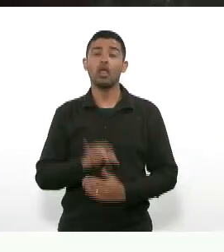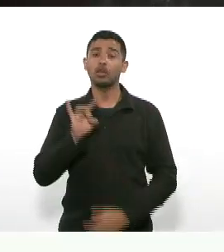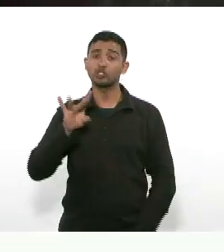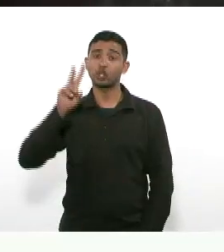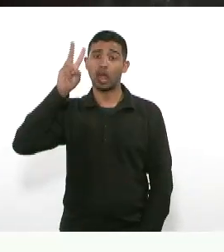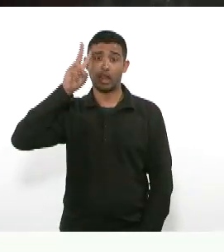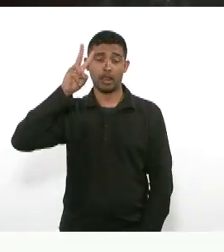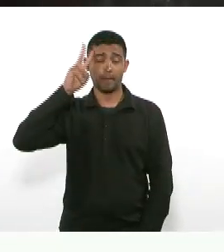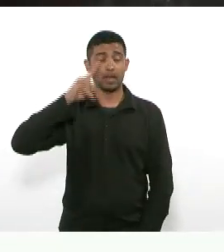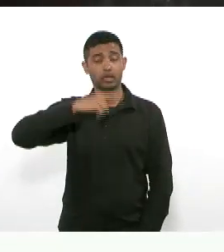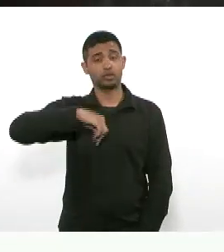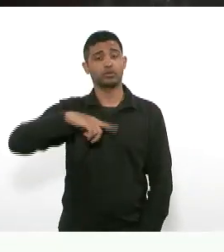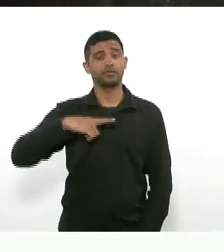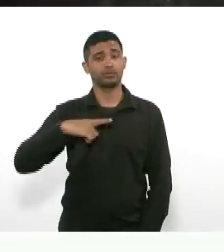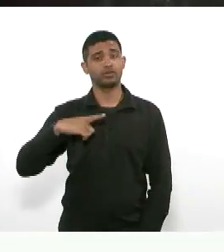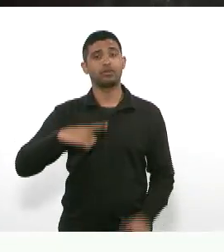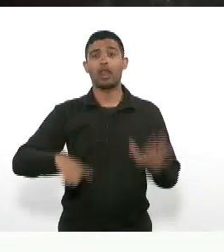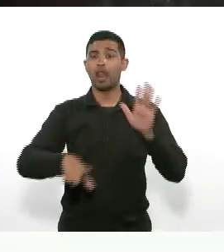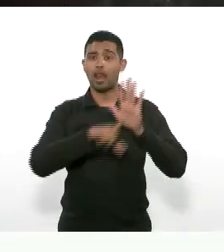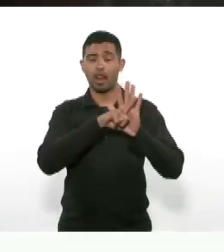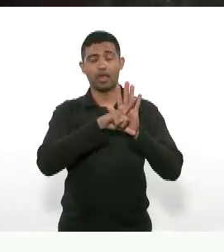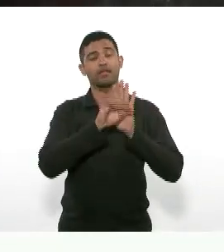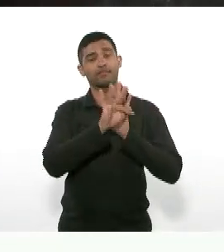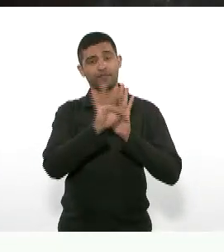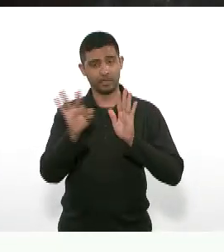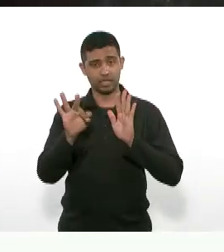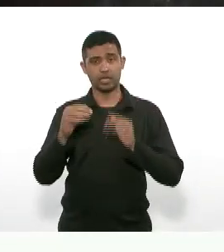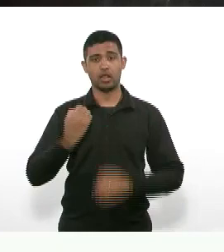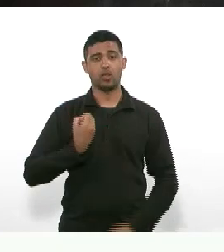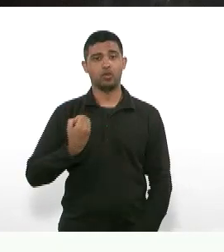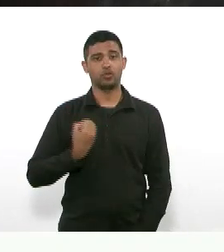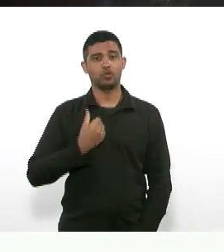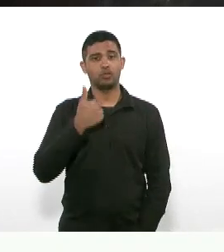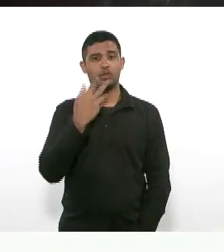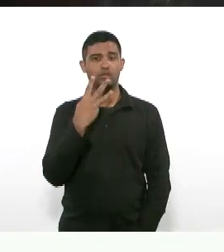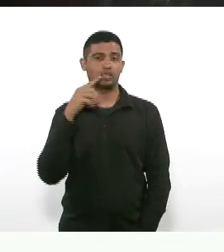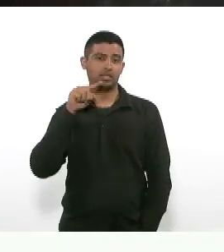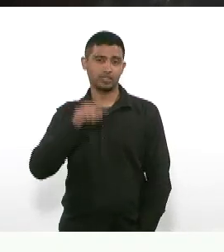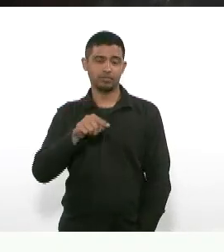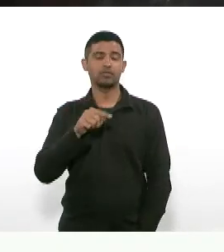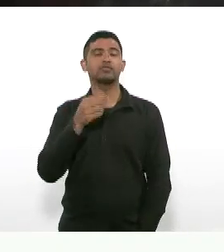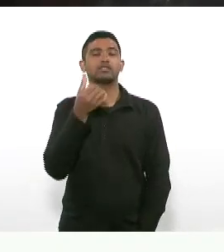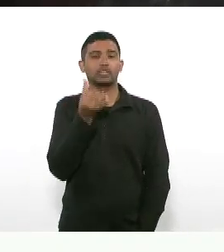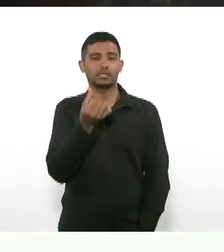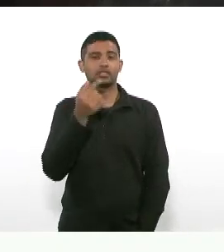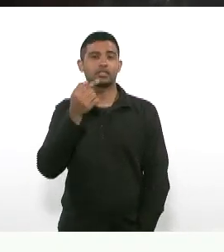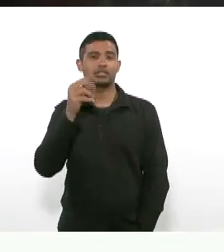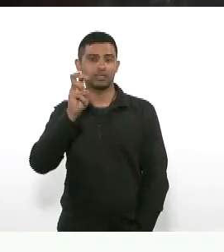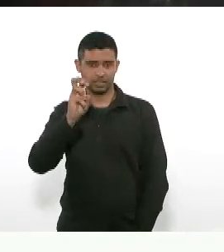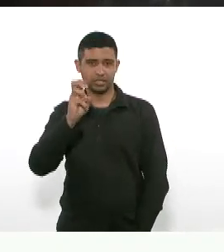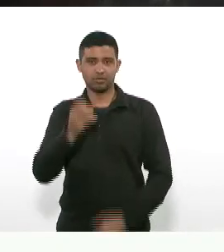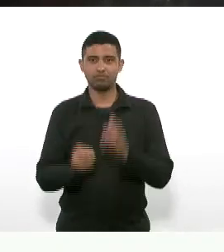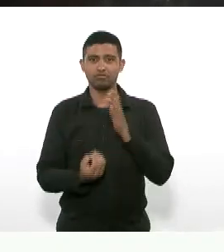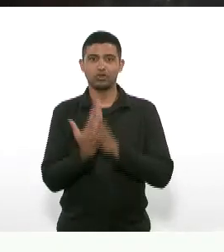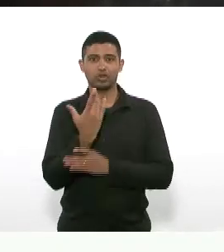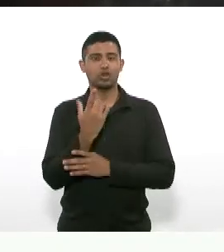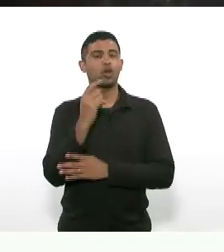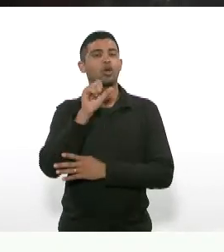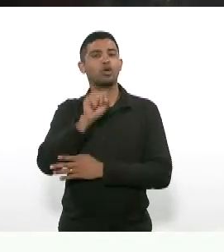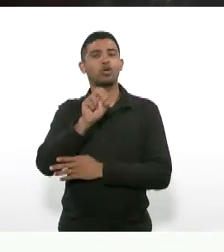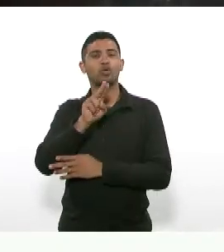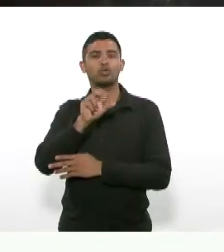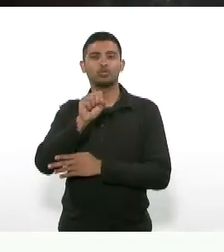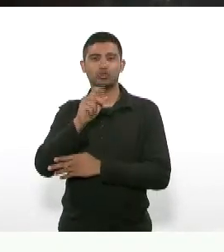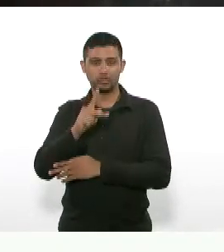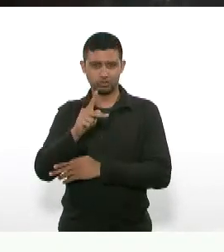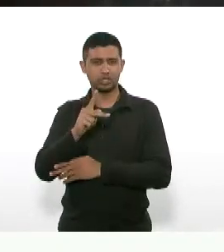né, que nós tivemos uma lei federal, que é a Lei 13.675, que criou o SUSP. Esse